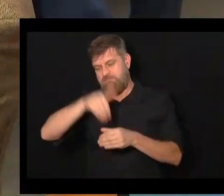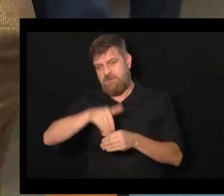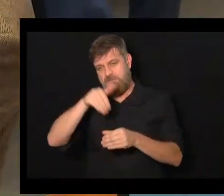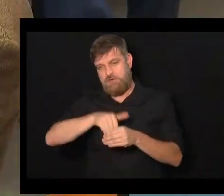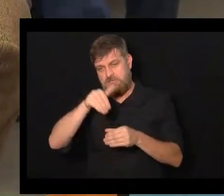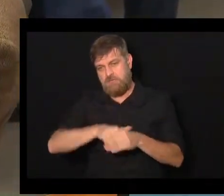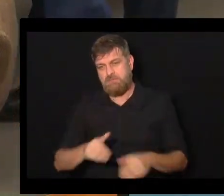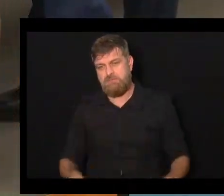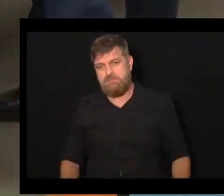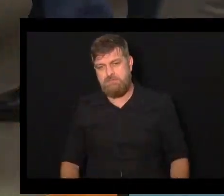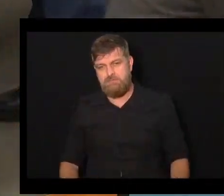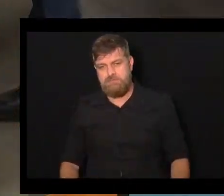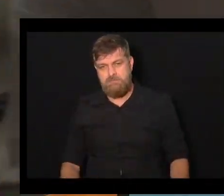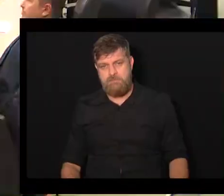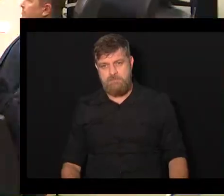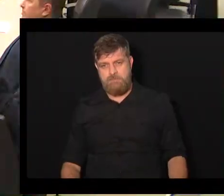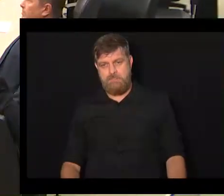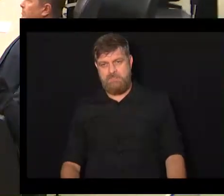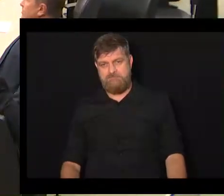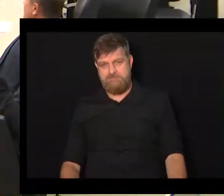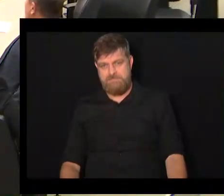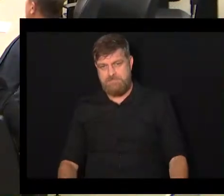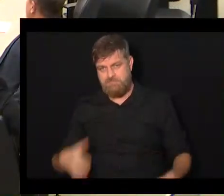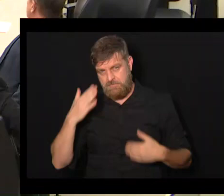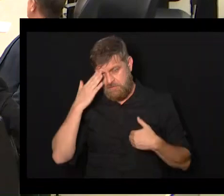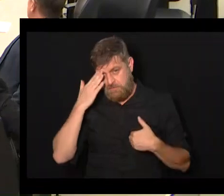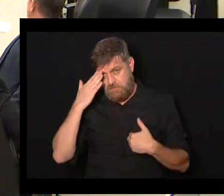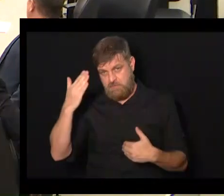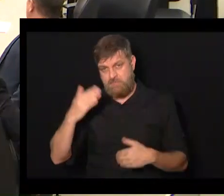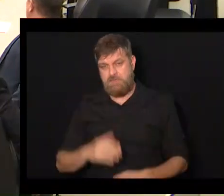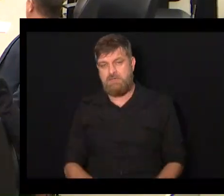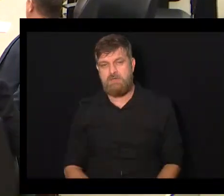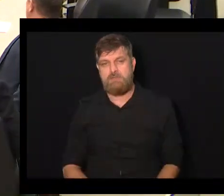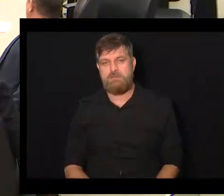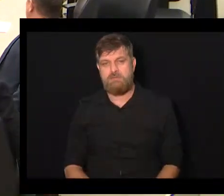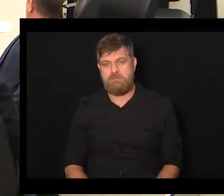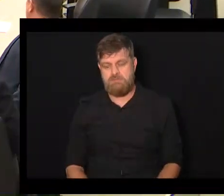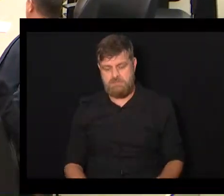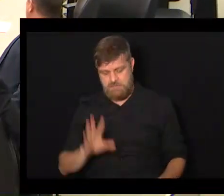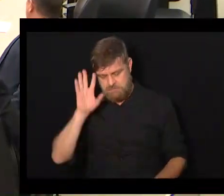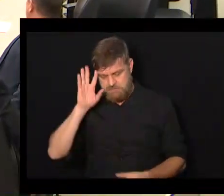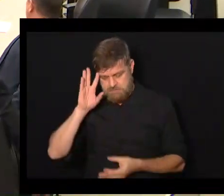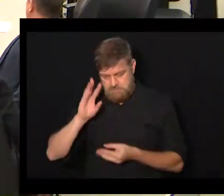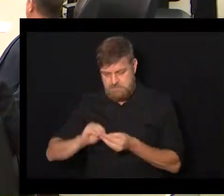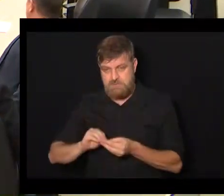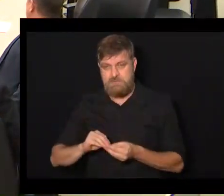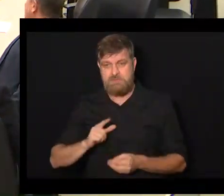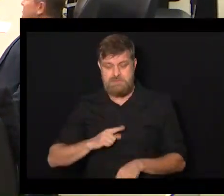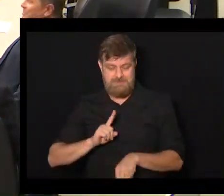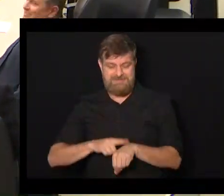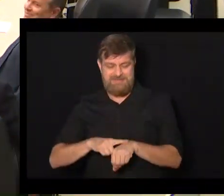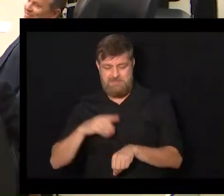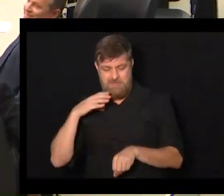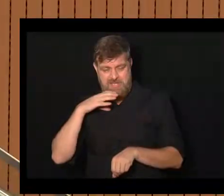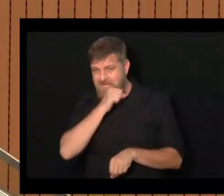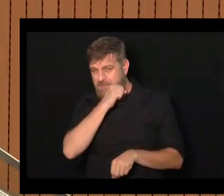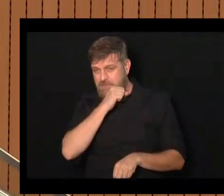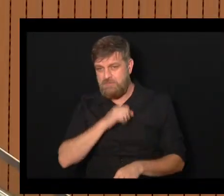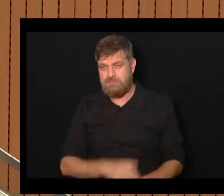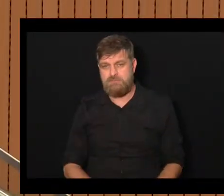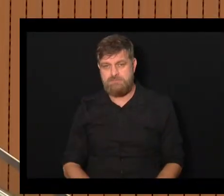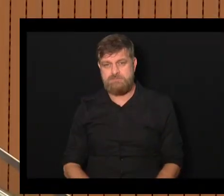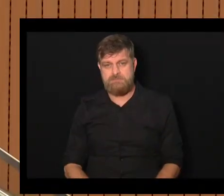nesse plenário, com certeza. Muito obrigado, vereador Zé Carlos. E para concluir a minha fala, tenho pouco tempo